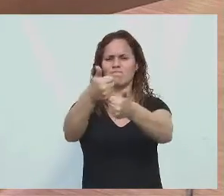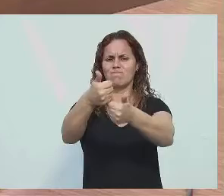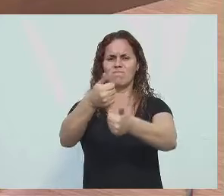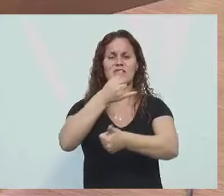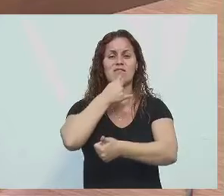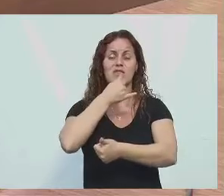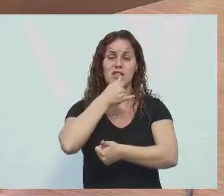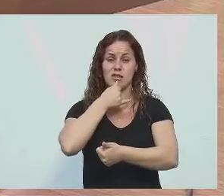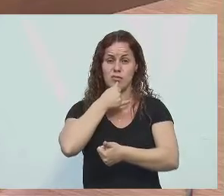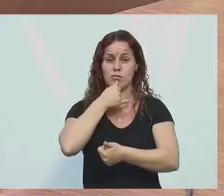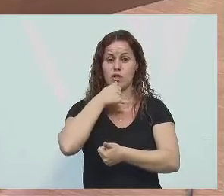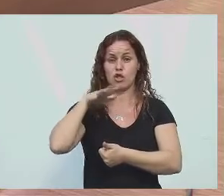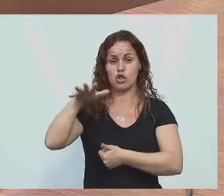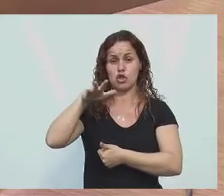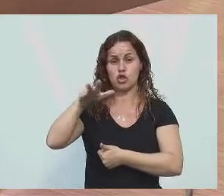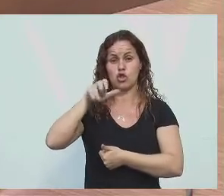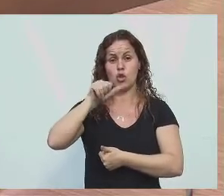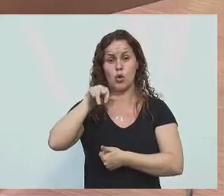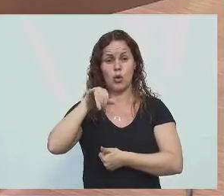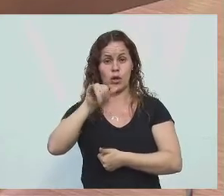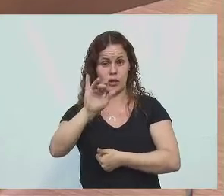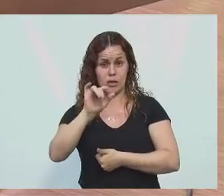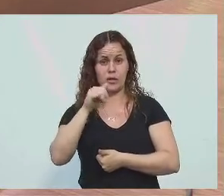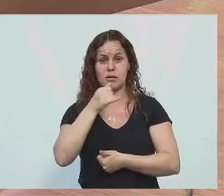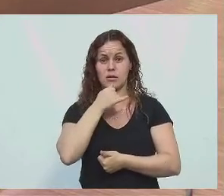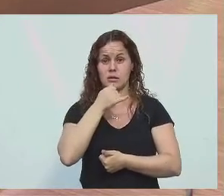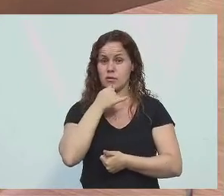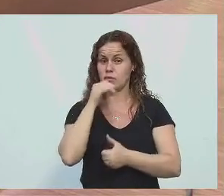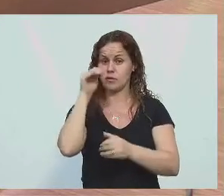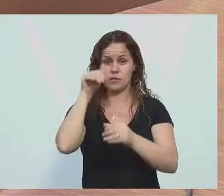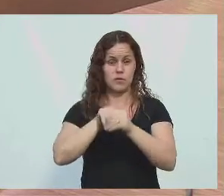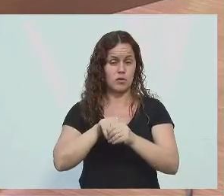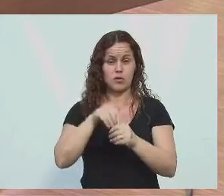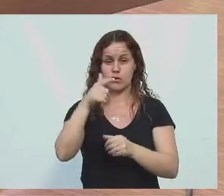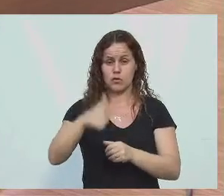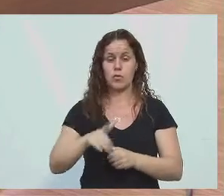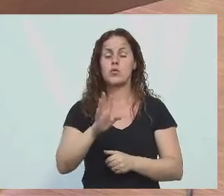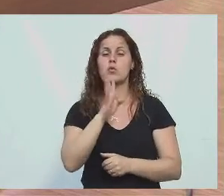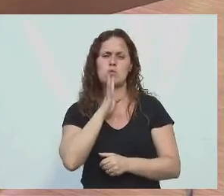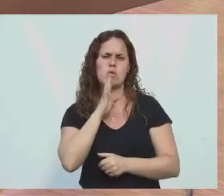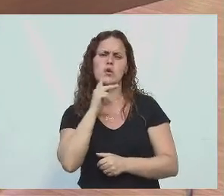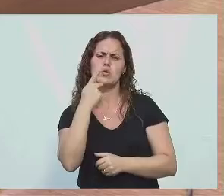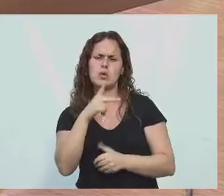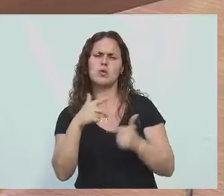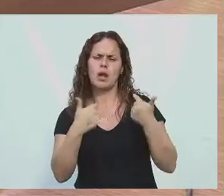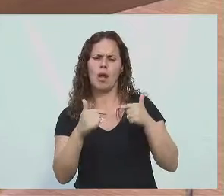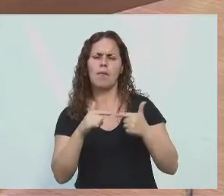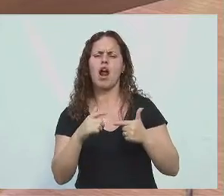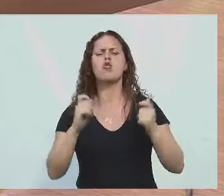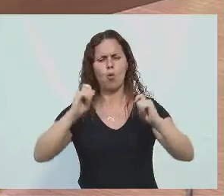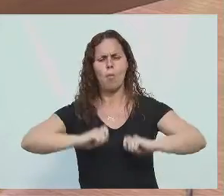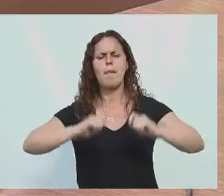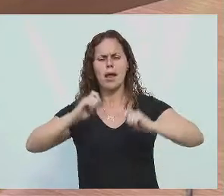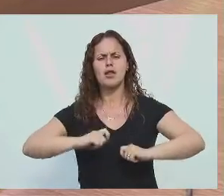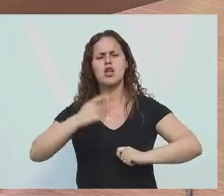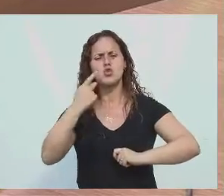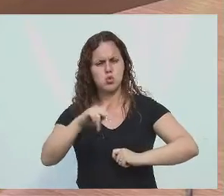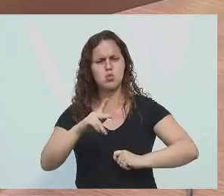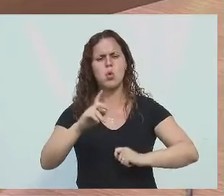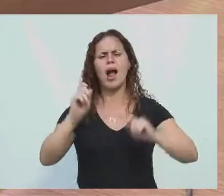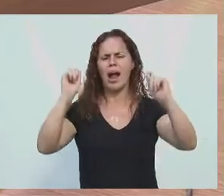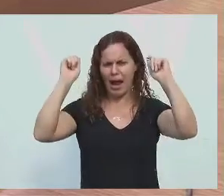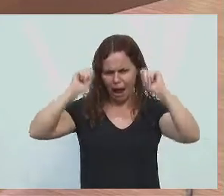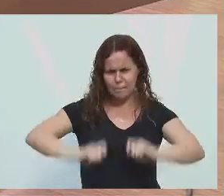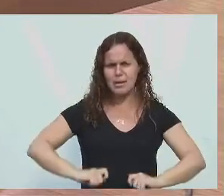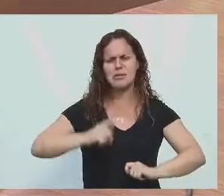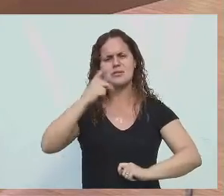Infelizmente, DJ, e fico triste em dizer que você não foi eleito, porque conheço o seu trabalho, sei da sua competência, da sua